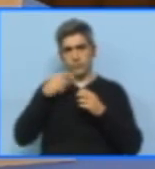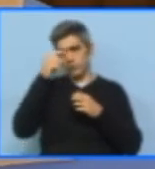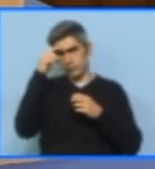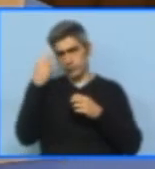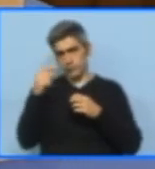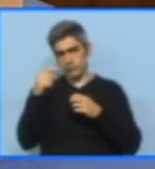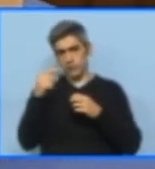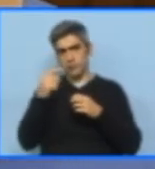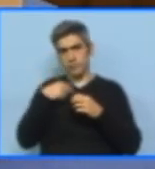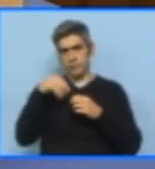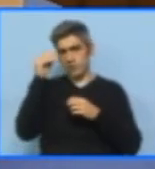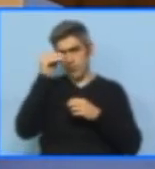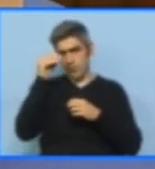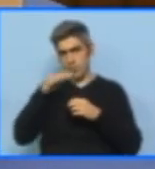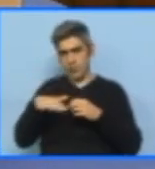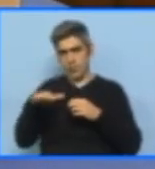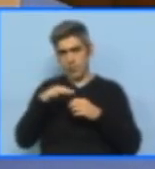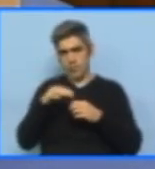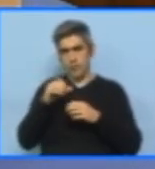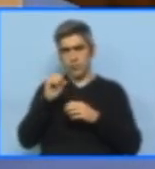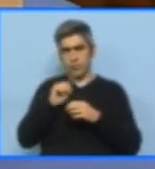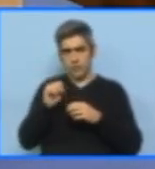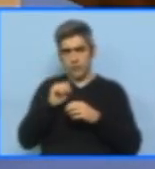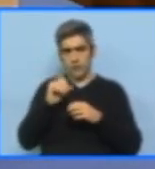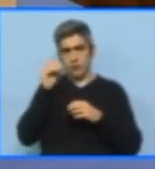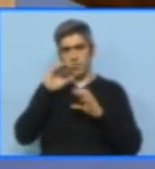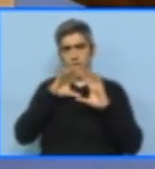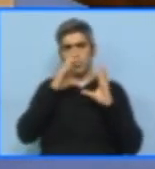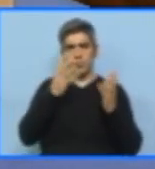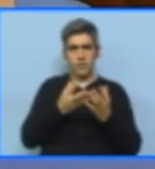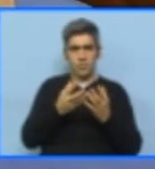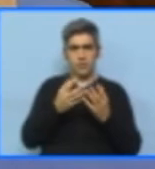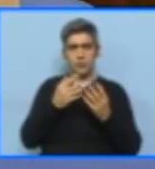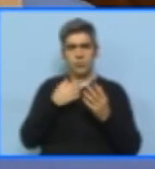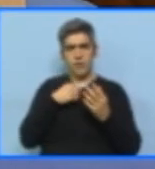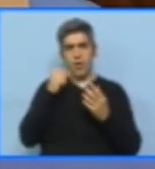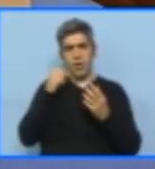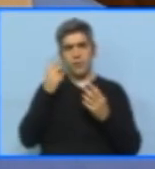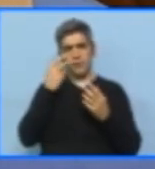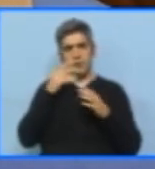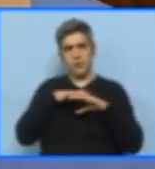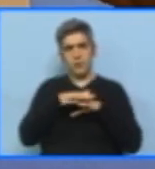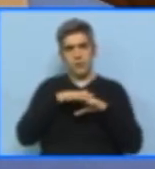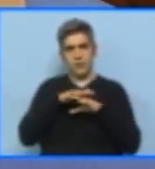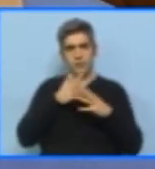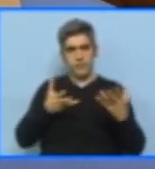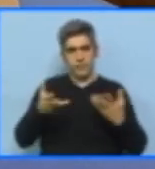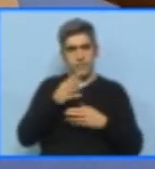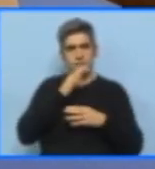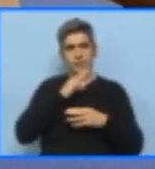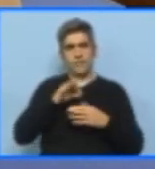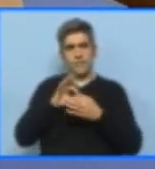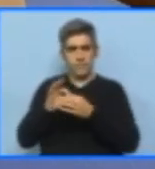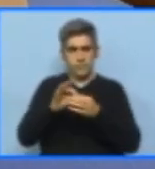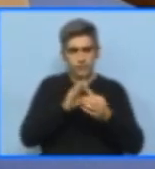dificuldades, na nossa aldeia. Seja a aldeia geográfica, seja a aldeia global, nós só ganhamos em viver em rede, em viver em família,